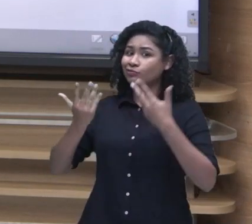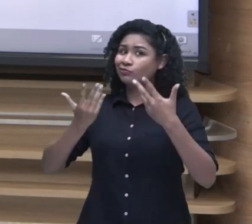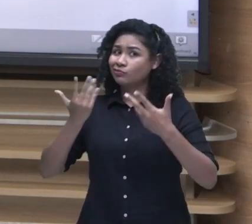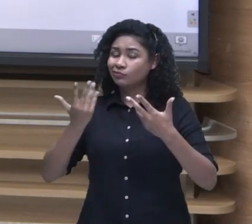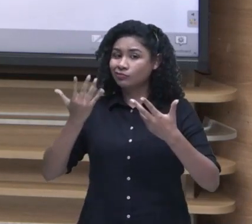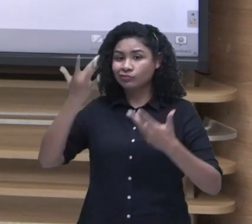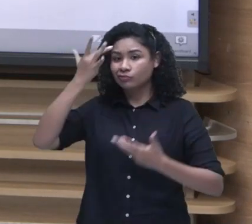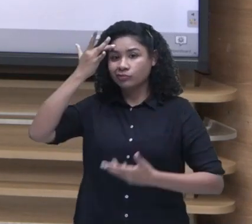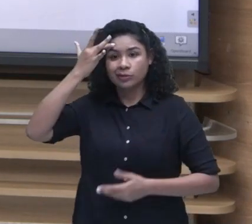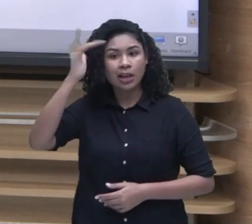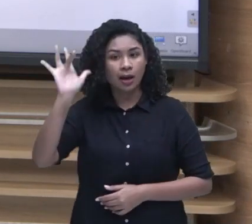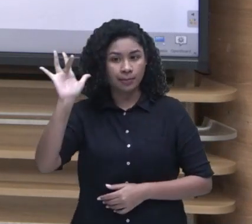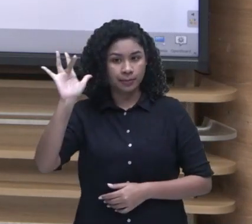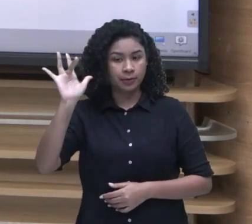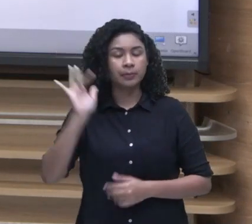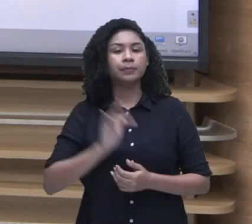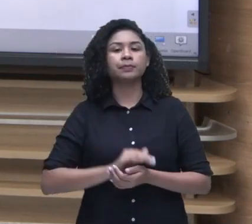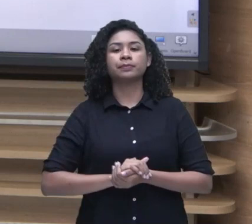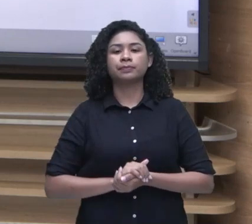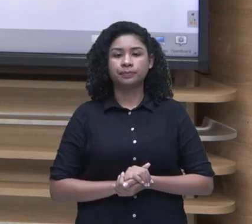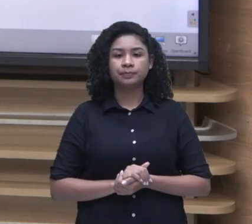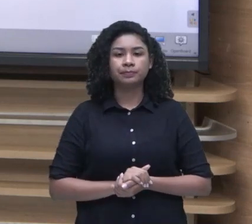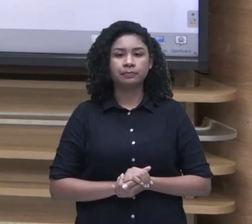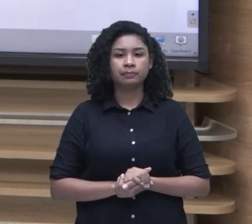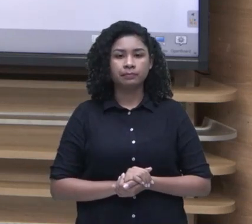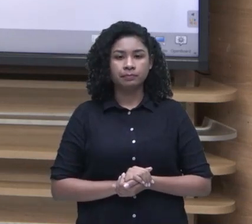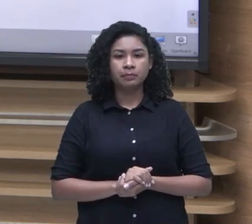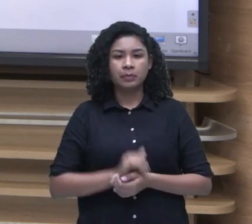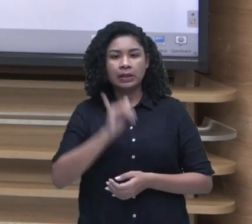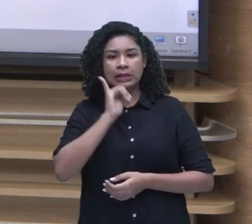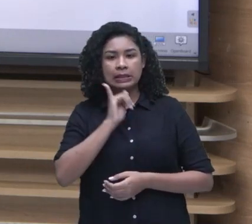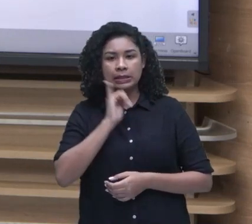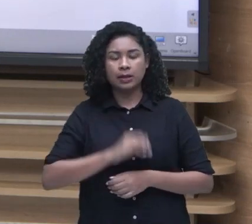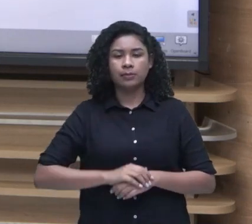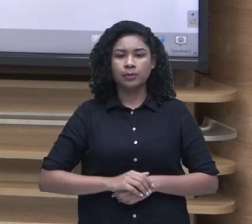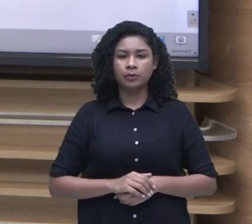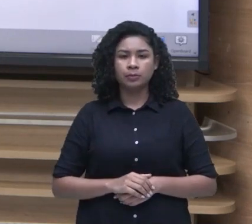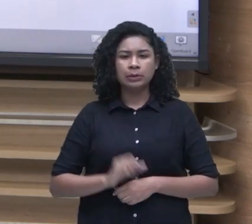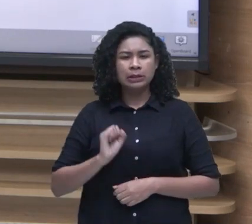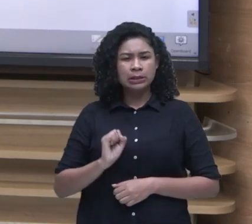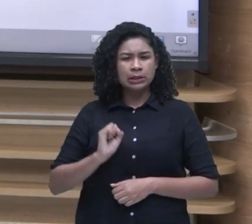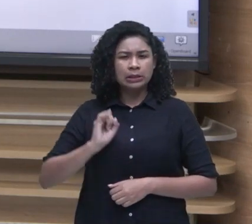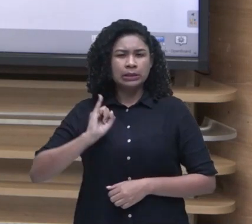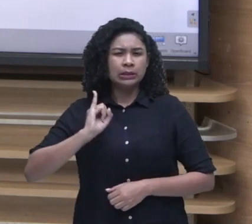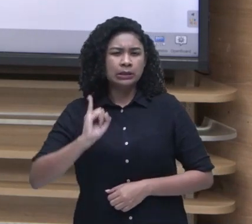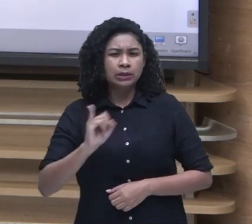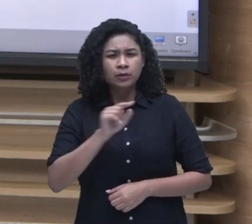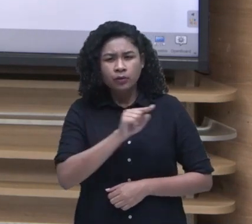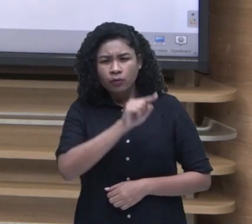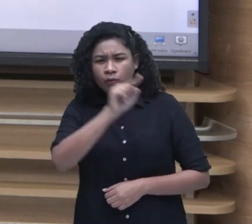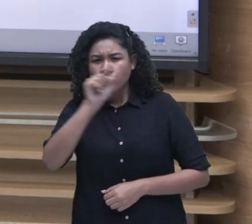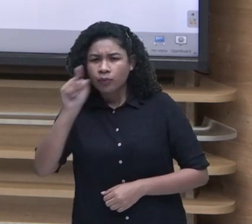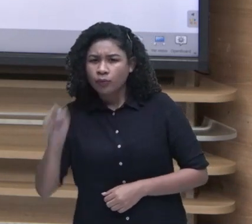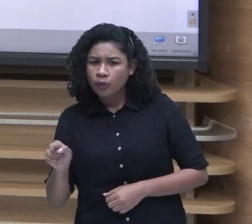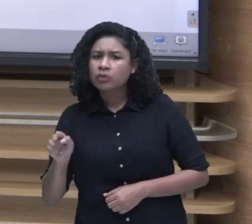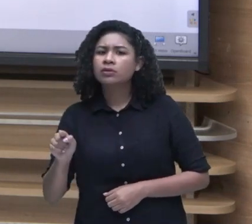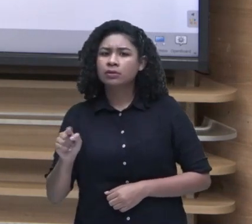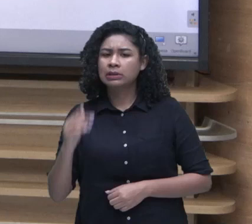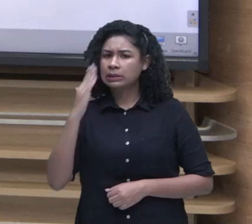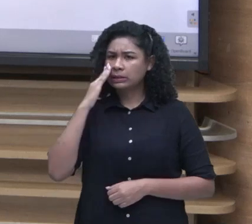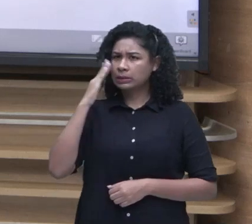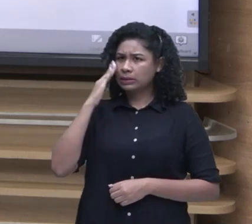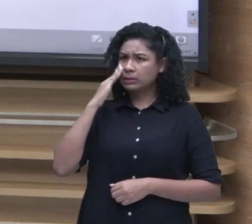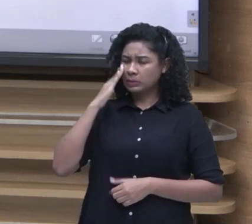mais tolerância, teremos paz. Se você soubesse a verdade, talvez não estivesse